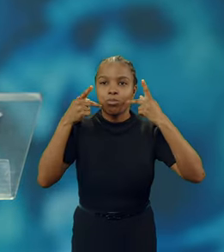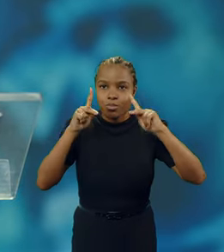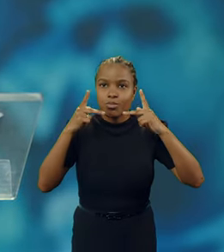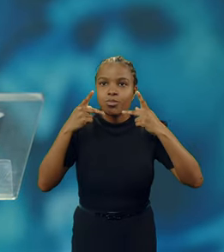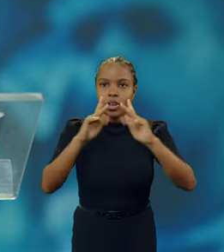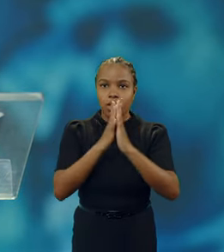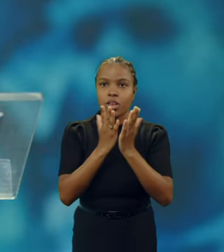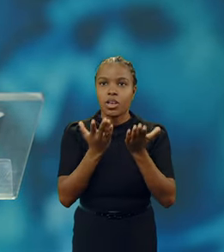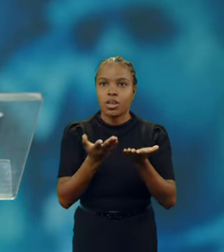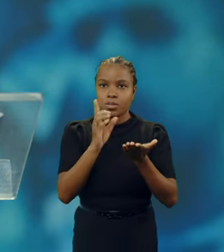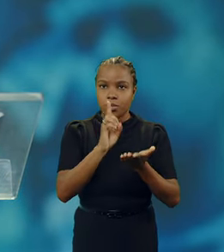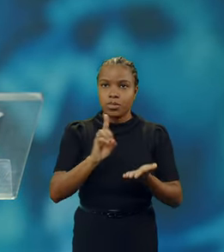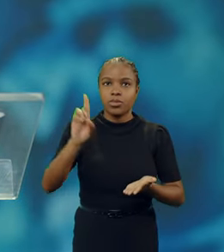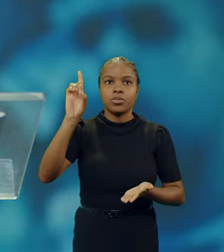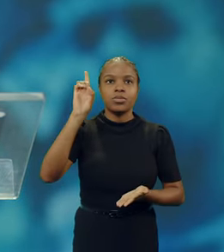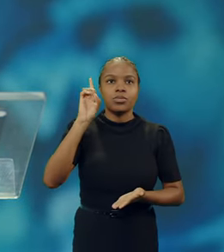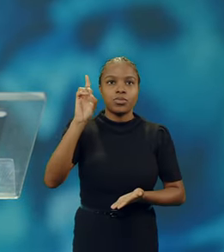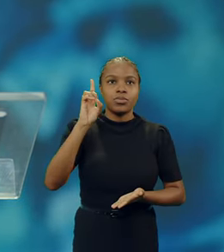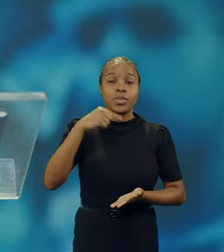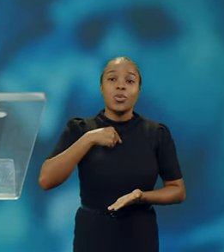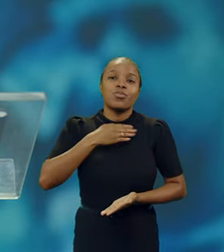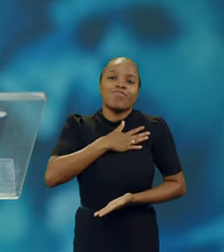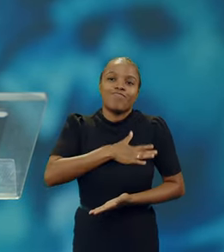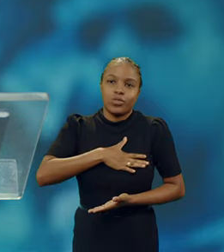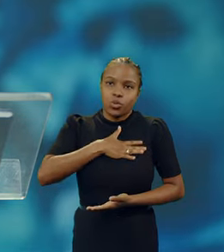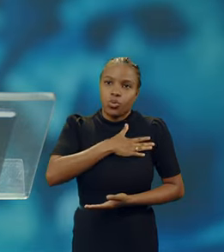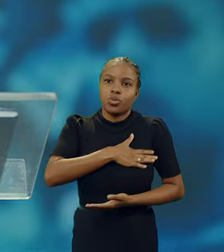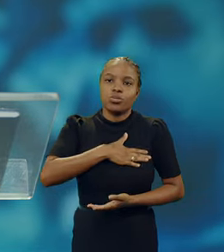a palavra de Deus. É o que eu gosto de fazer.